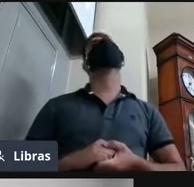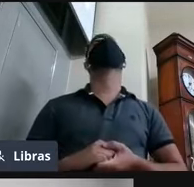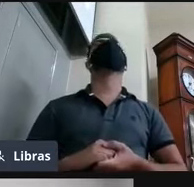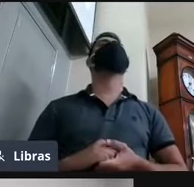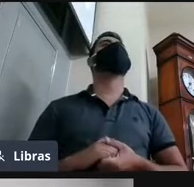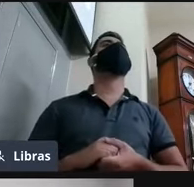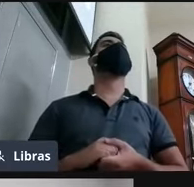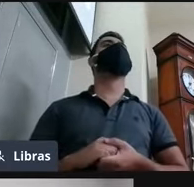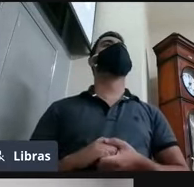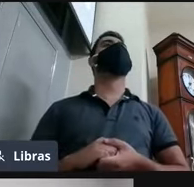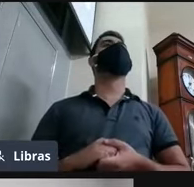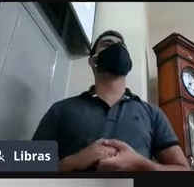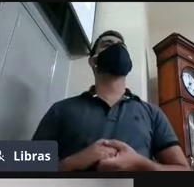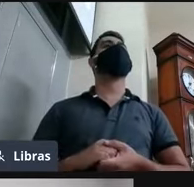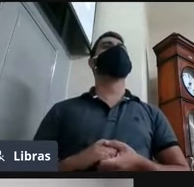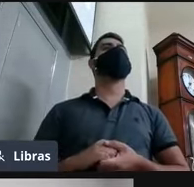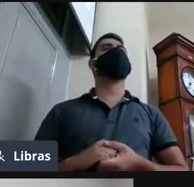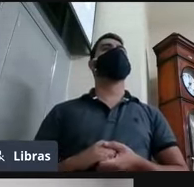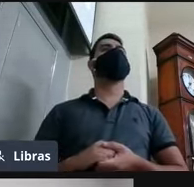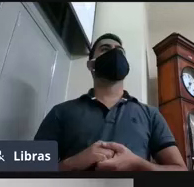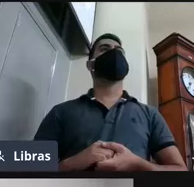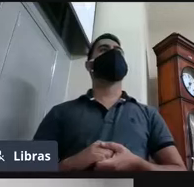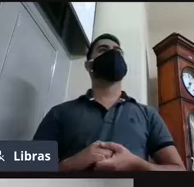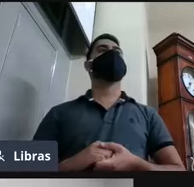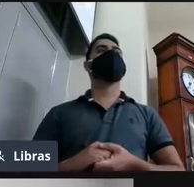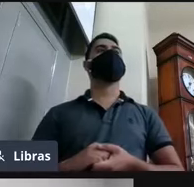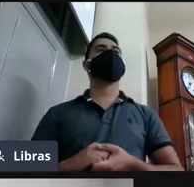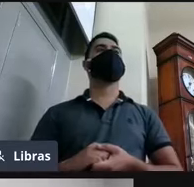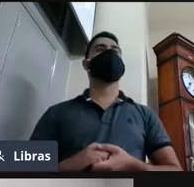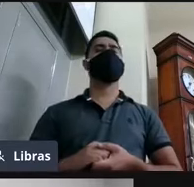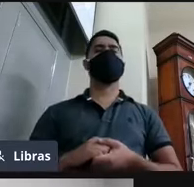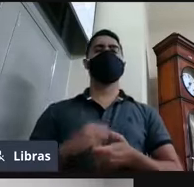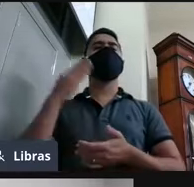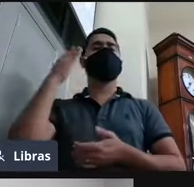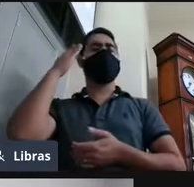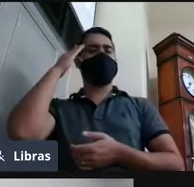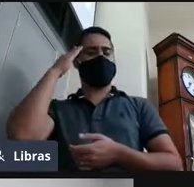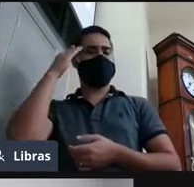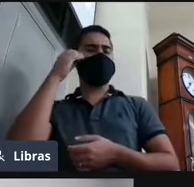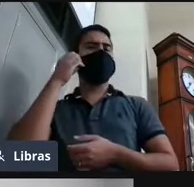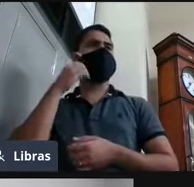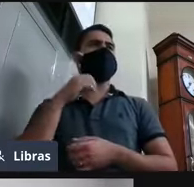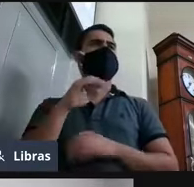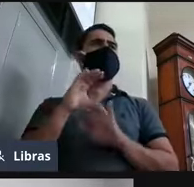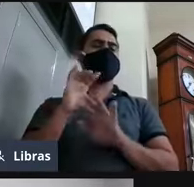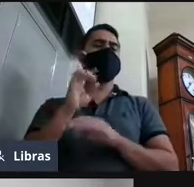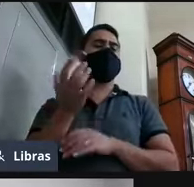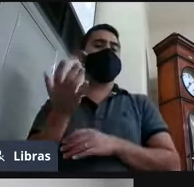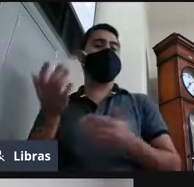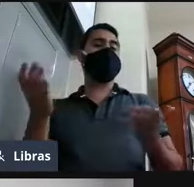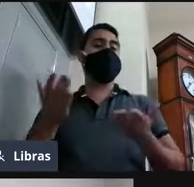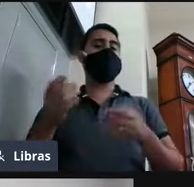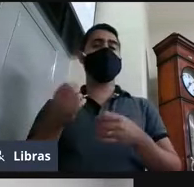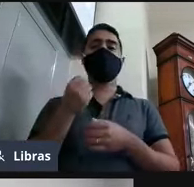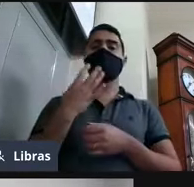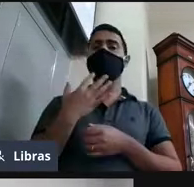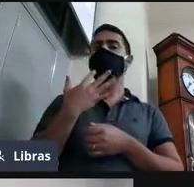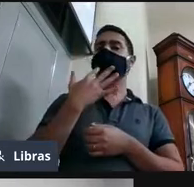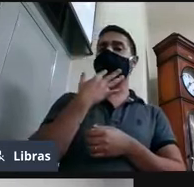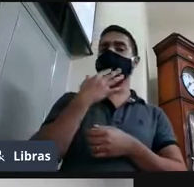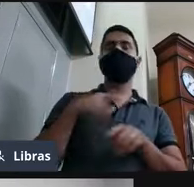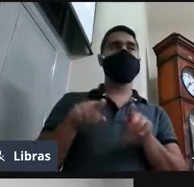faz questão que leia na íntegra? Não, eu reconheço a sua boa vontade, presidente, tá? Então, Só isso, que hoje era bom que se